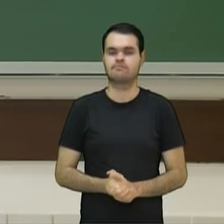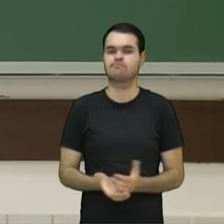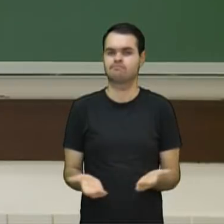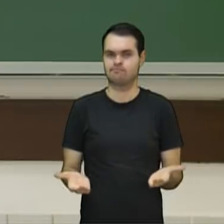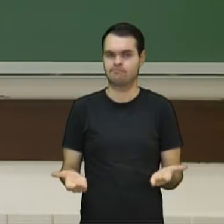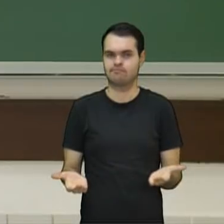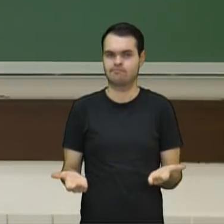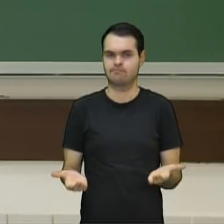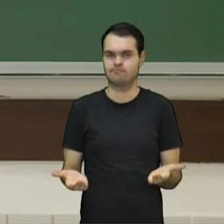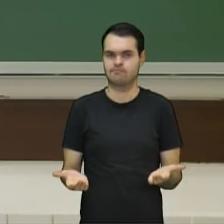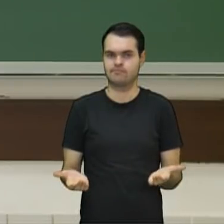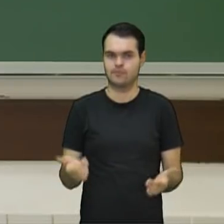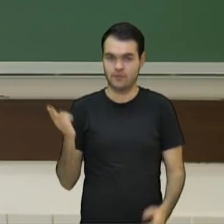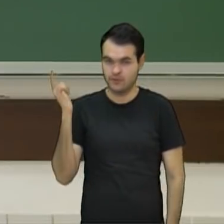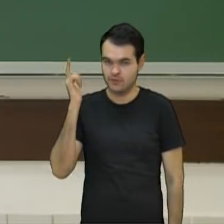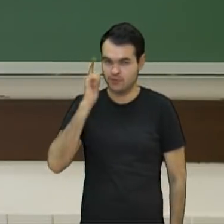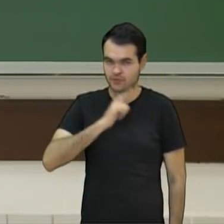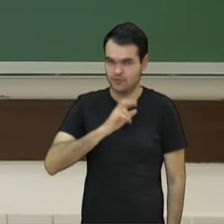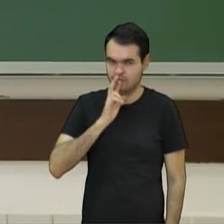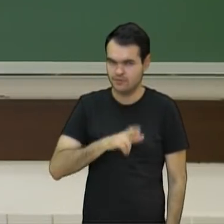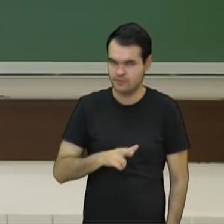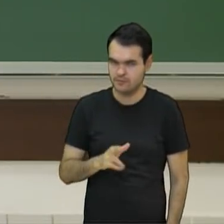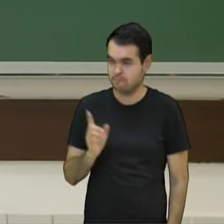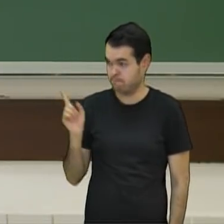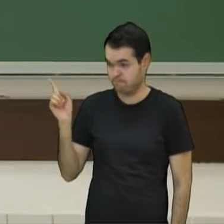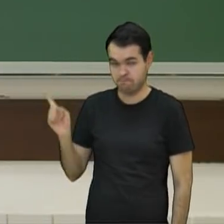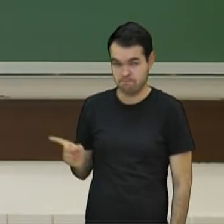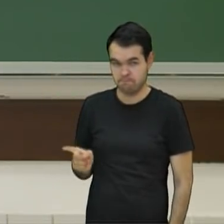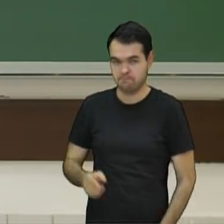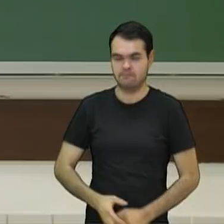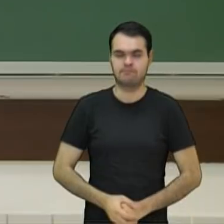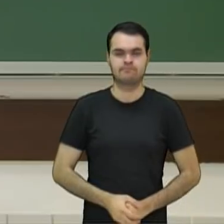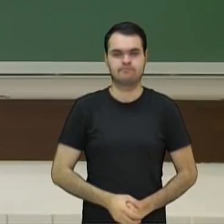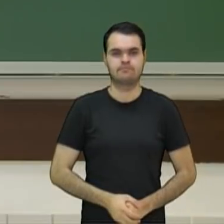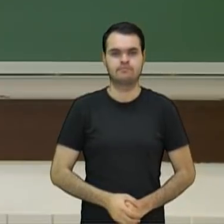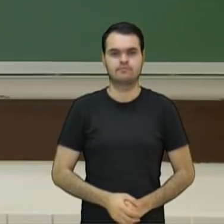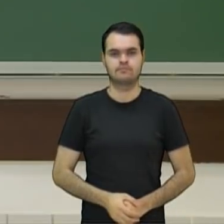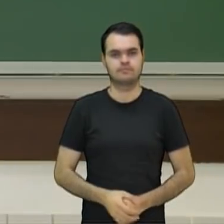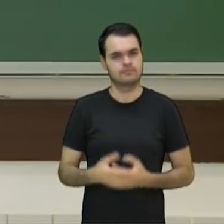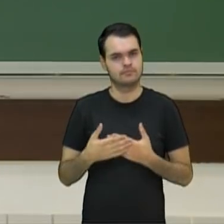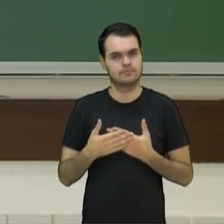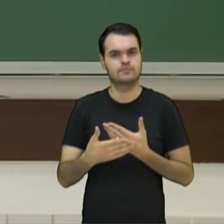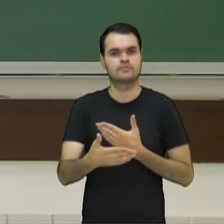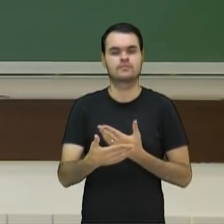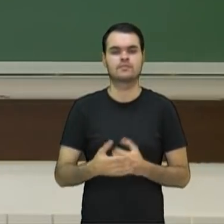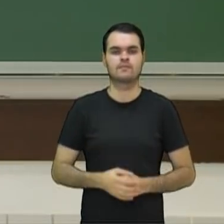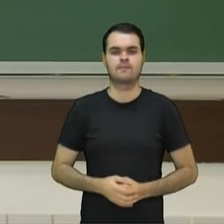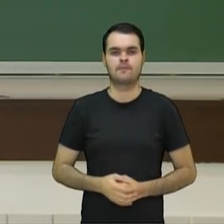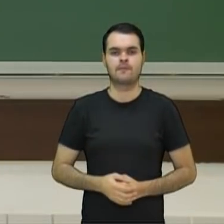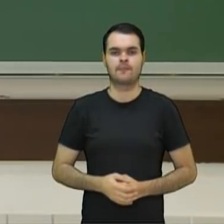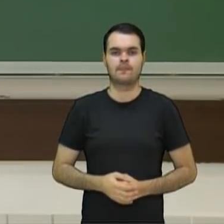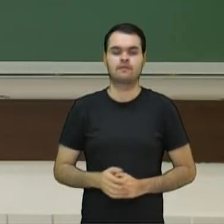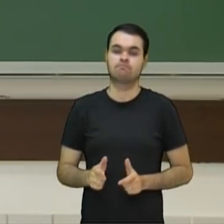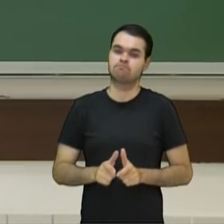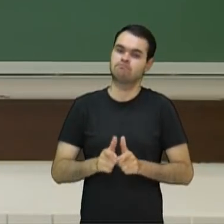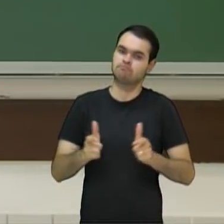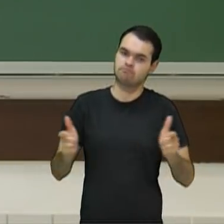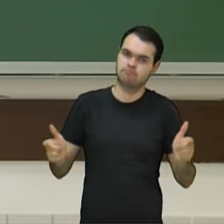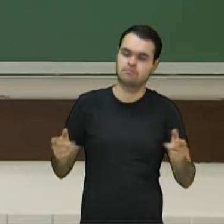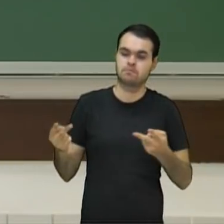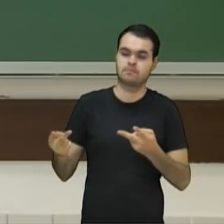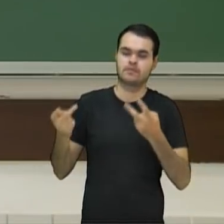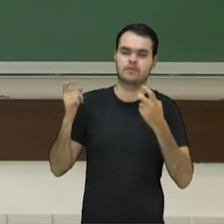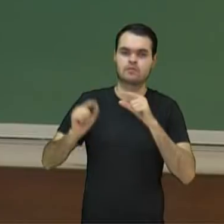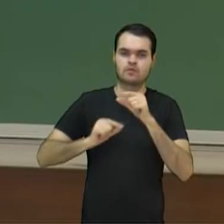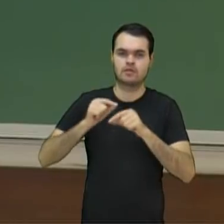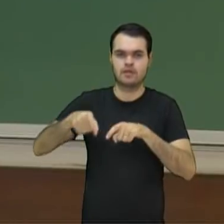aí, pessoal, conseguiram responder à questão? Então vamos lá. Geralmente, percebe-se que a